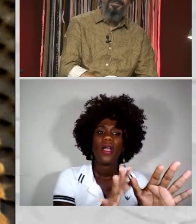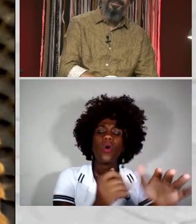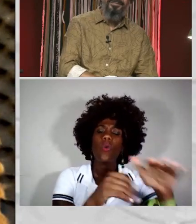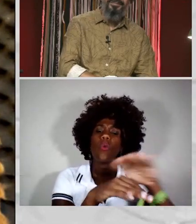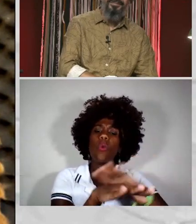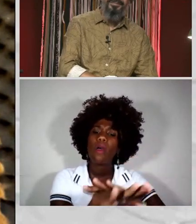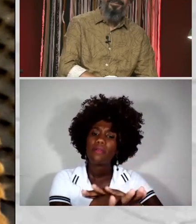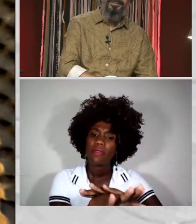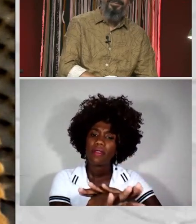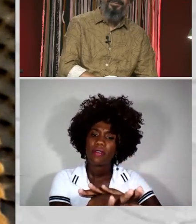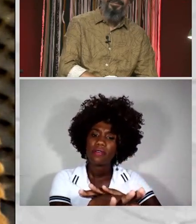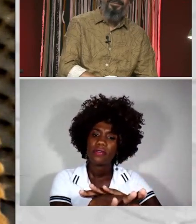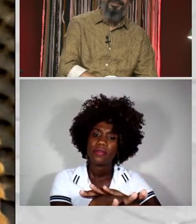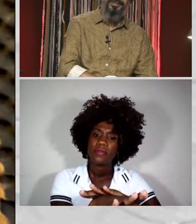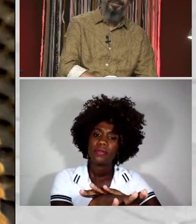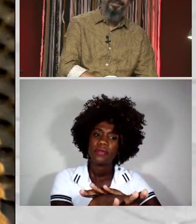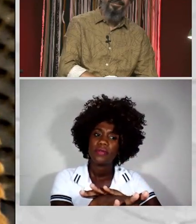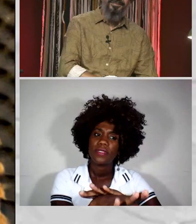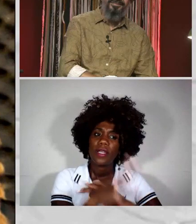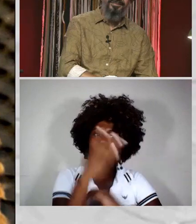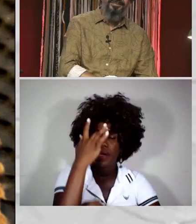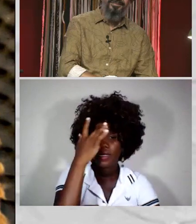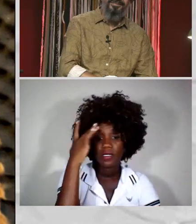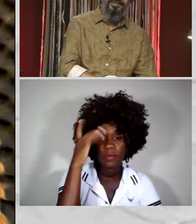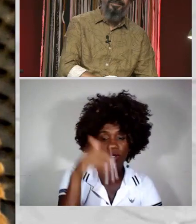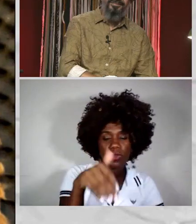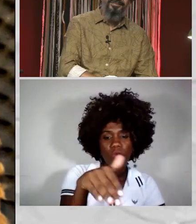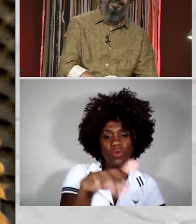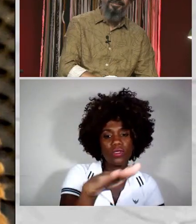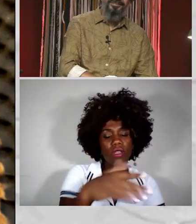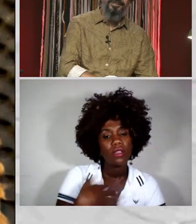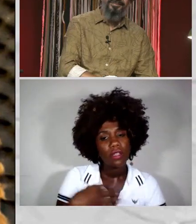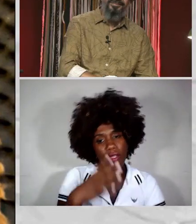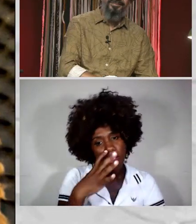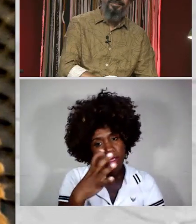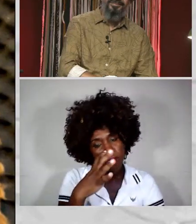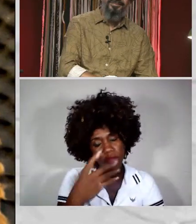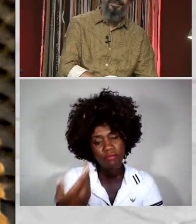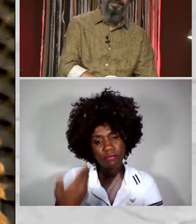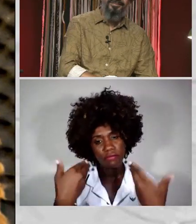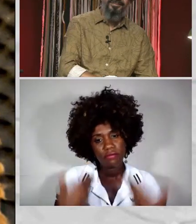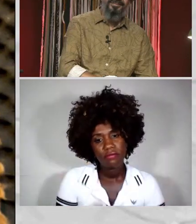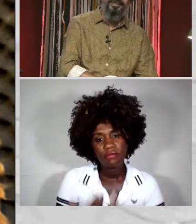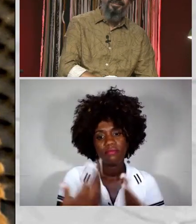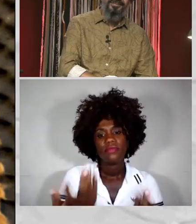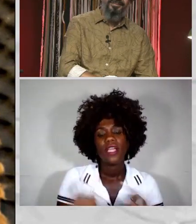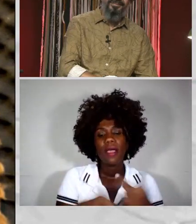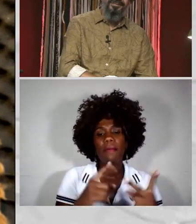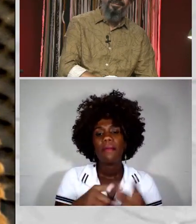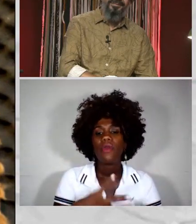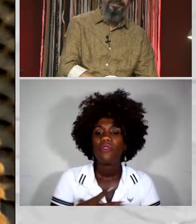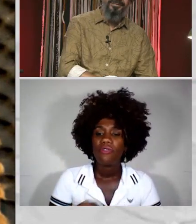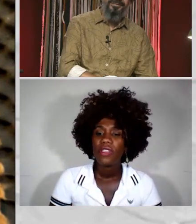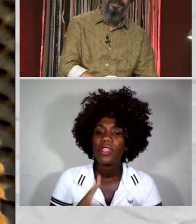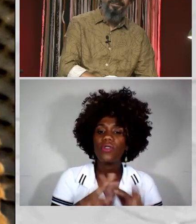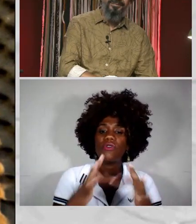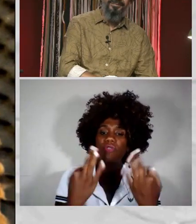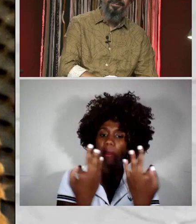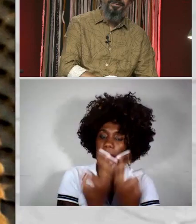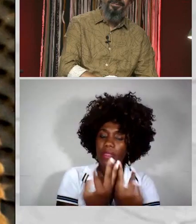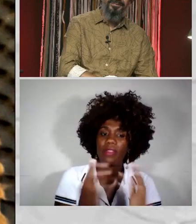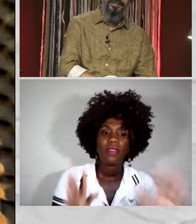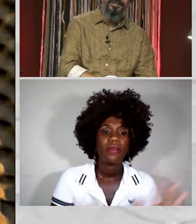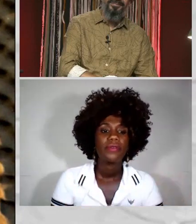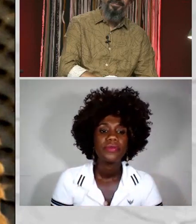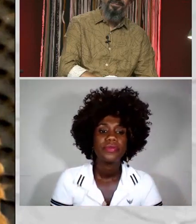guardado para as pessoas que me admiram, para os meus filhos, os meus familiares.